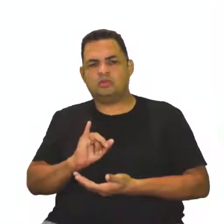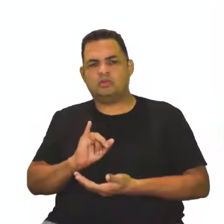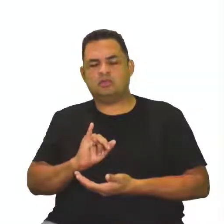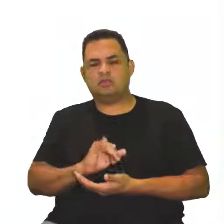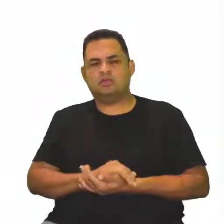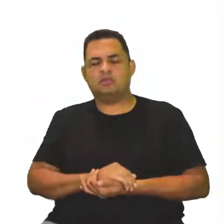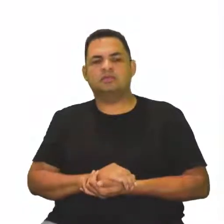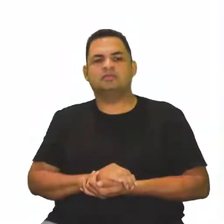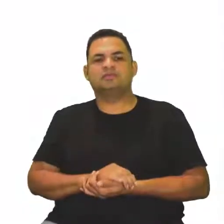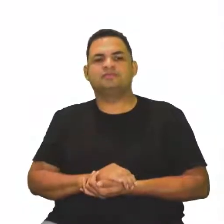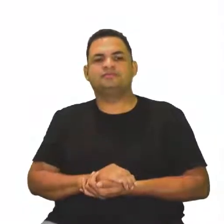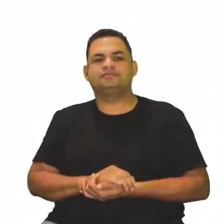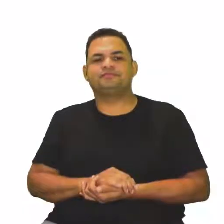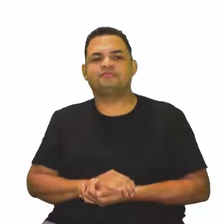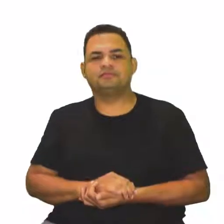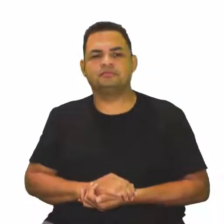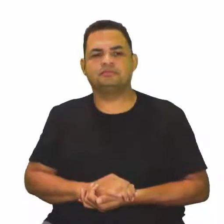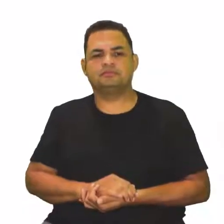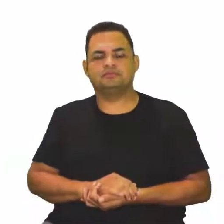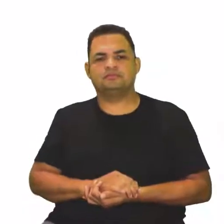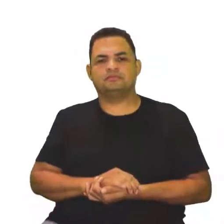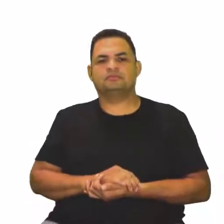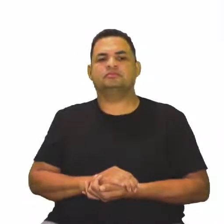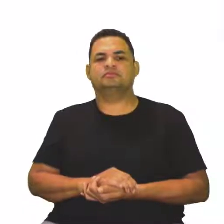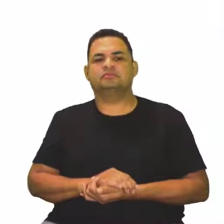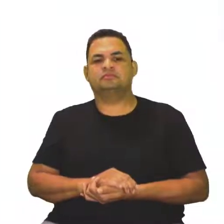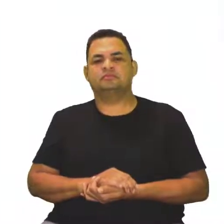tá? Então, se você pega esse U aqui